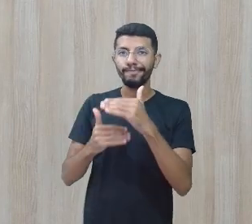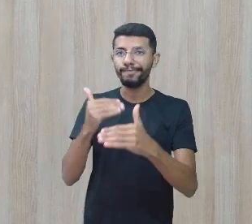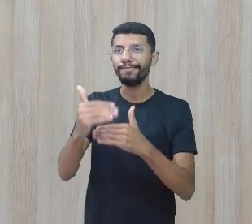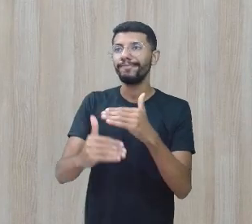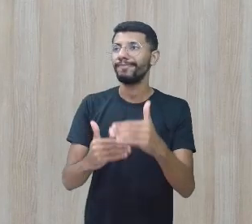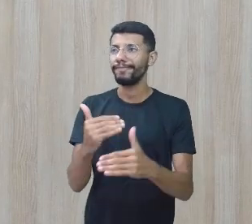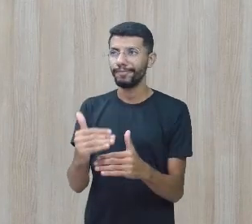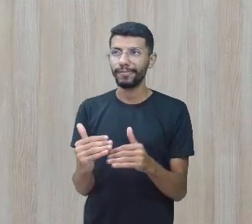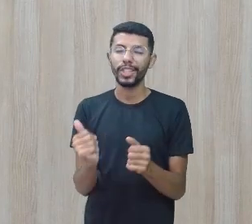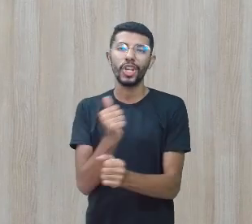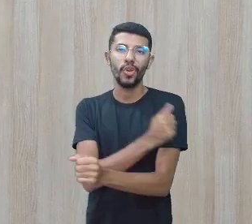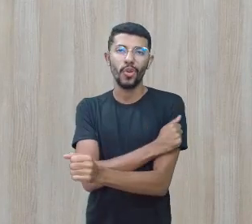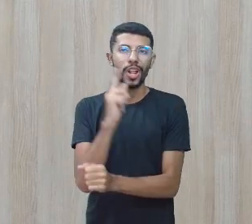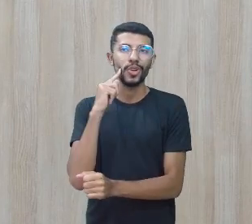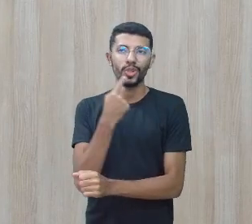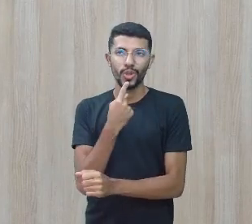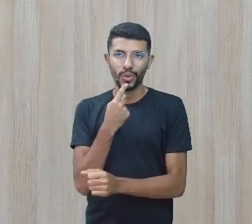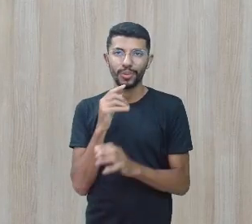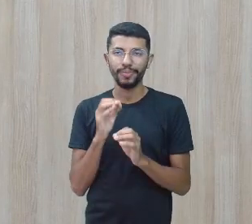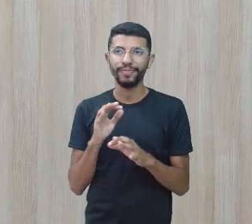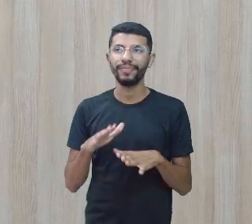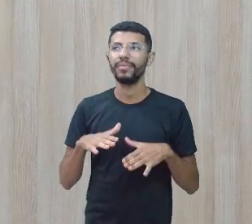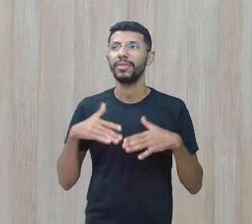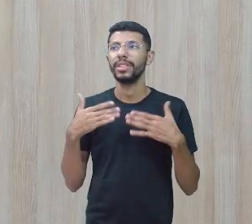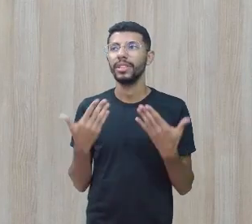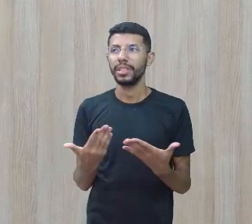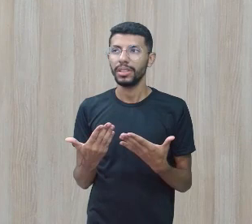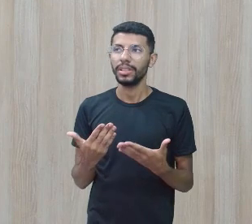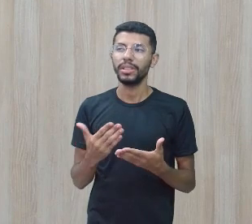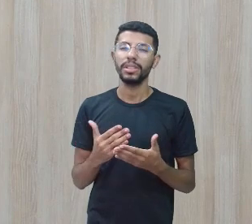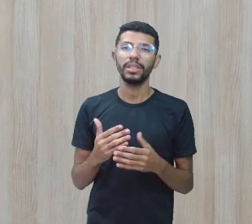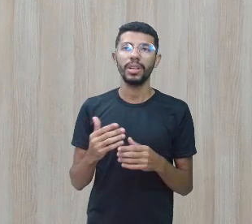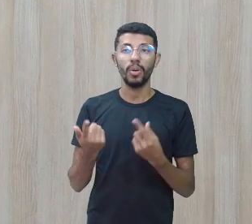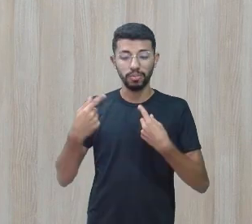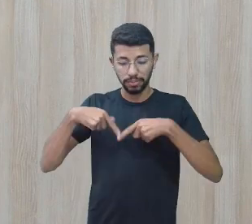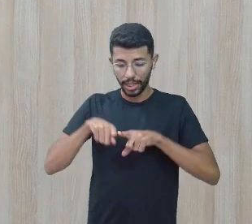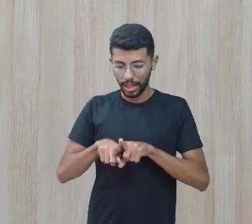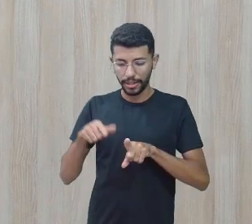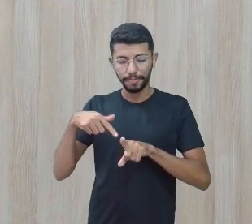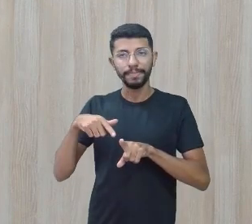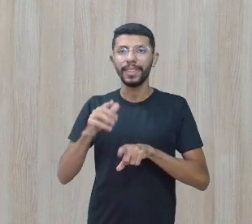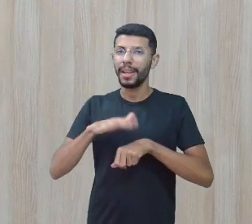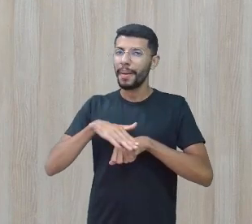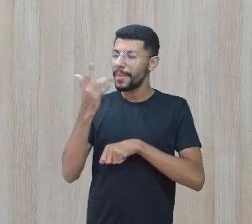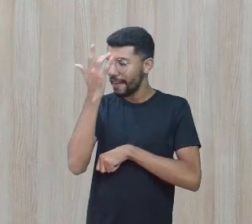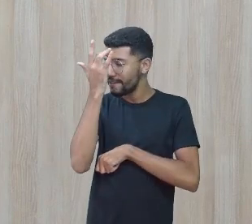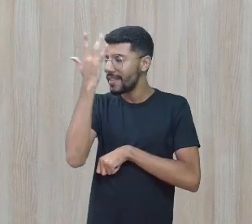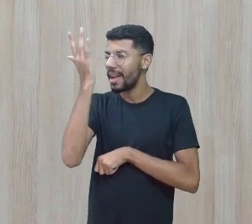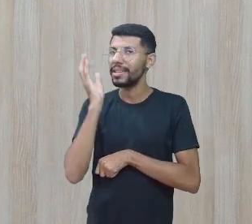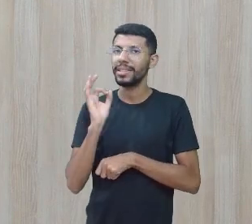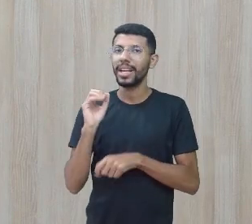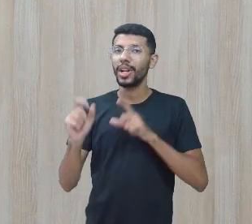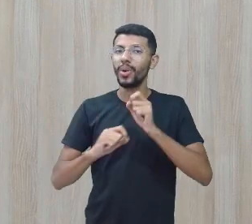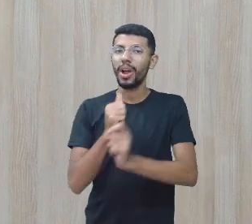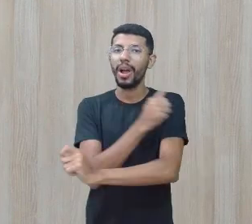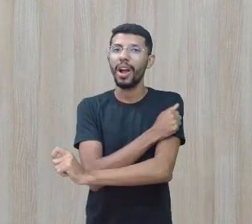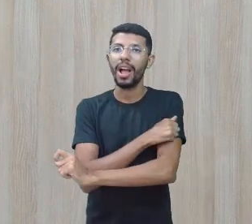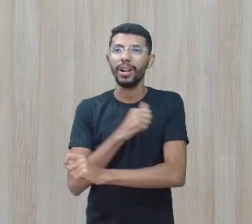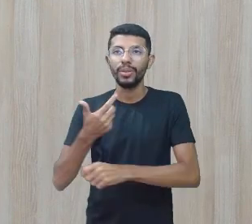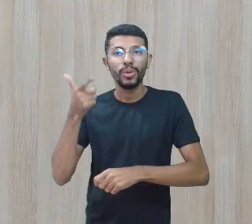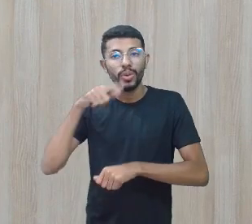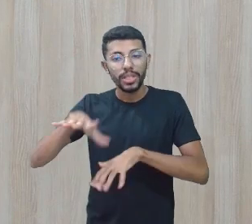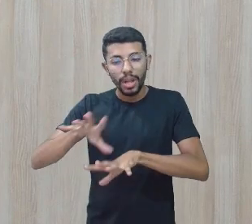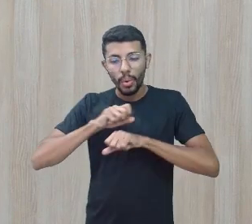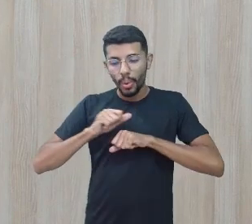avanços com esse estudante surdo, e ele com parceria ele vai conseguir com a maior facilidade fazer com que esse estudante se aproprie da língua